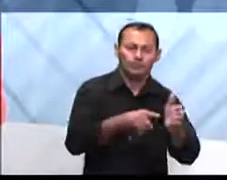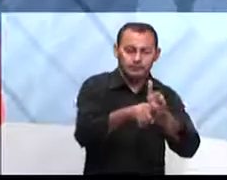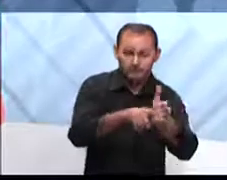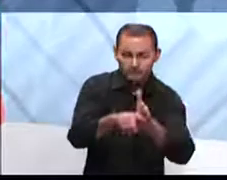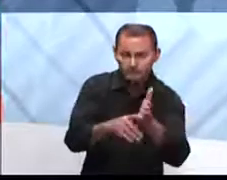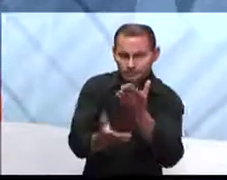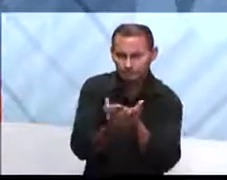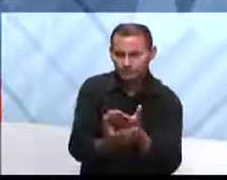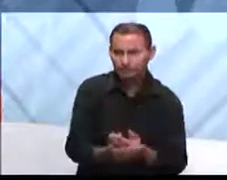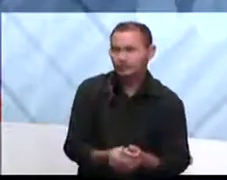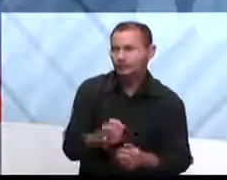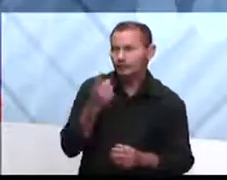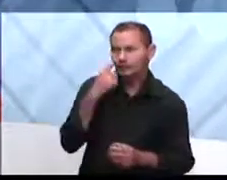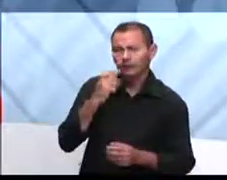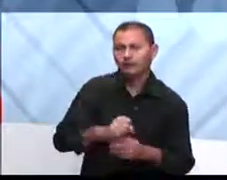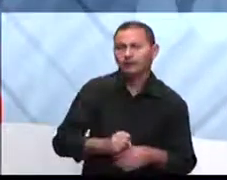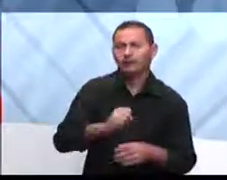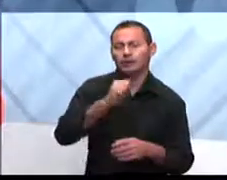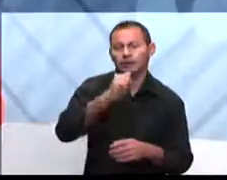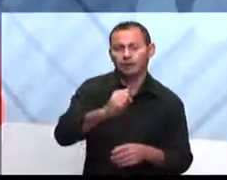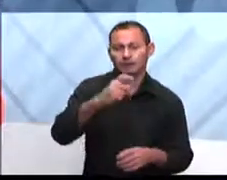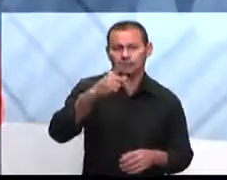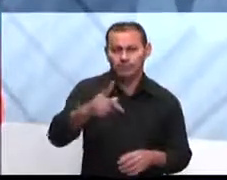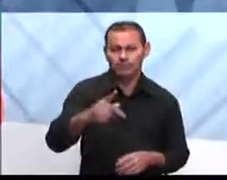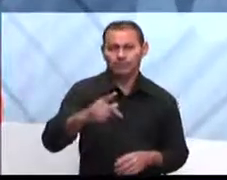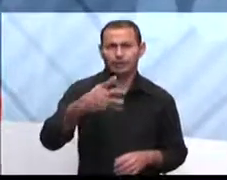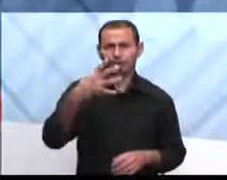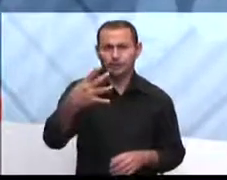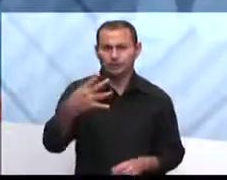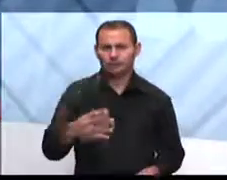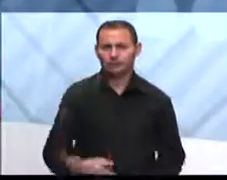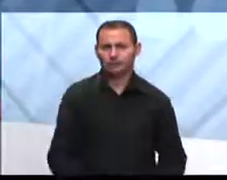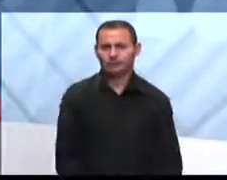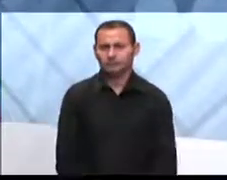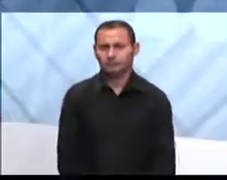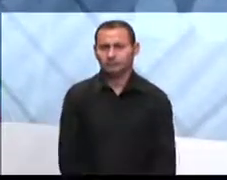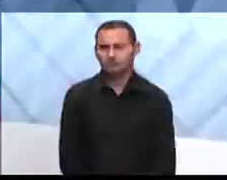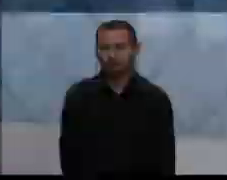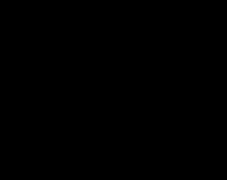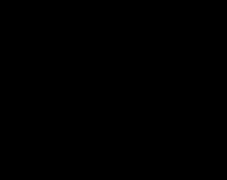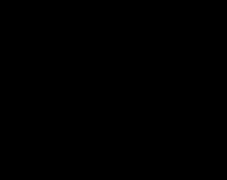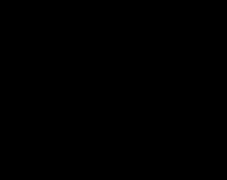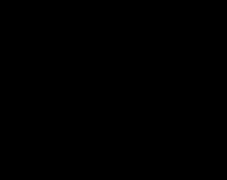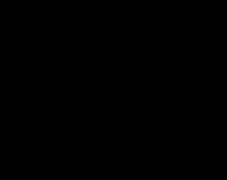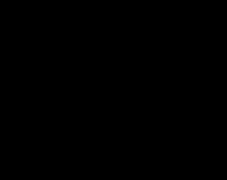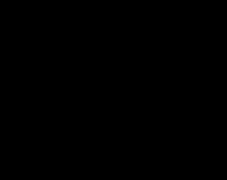pesquisa. Então, vamos para a situação problema número 4.